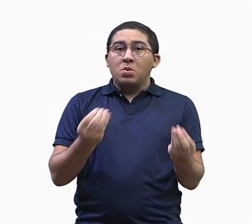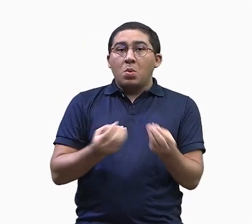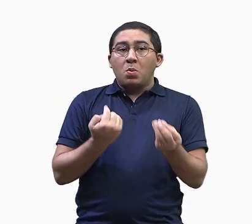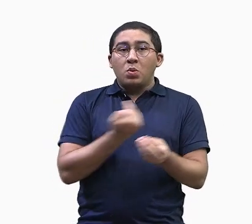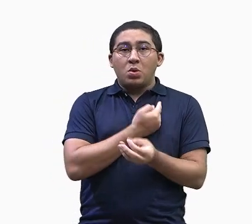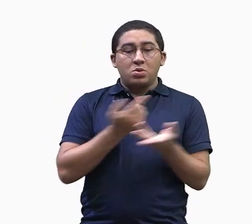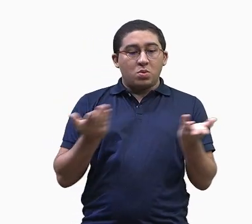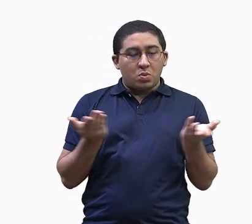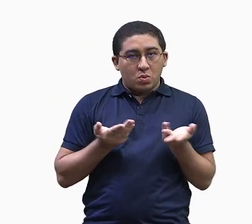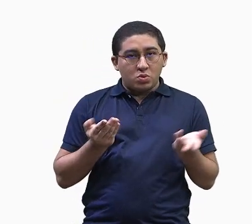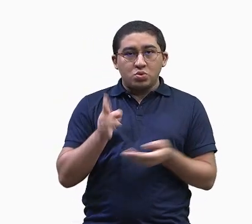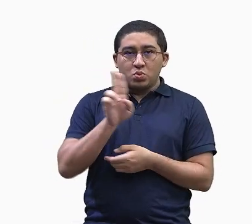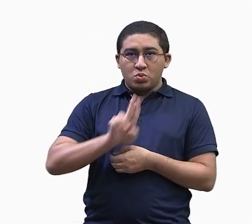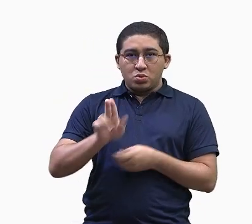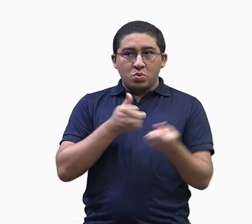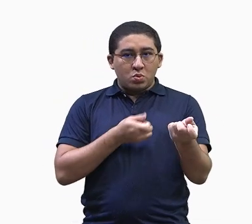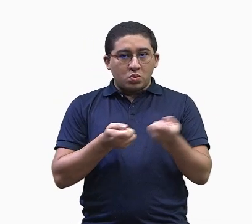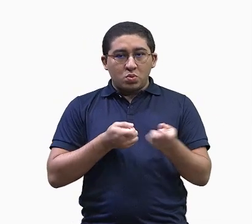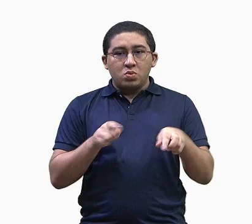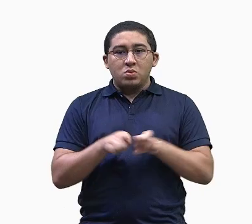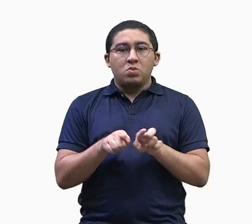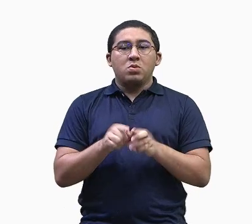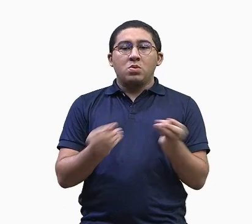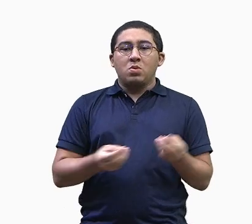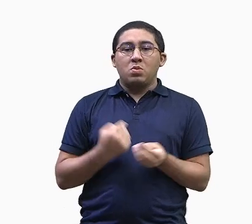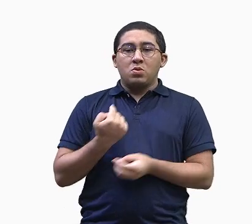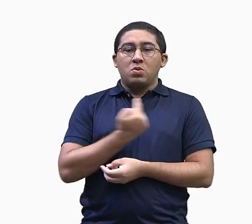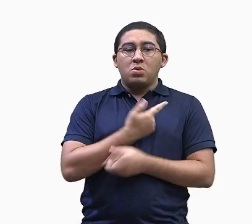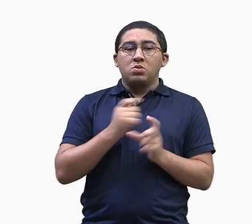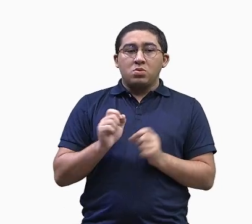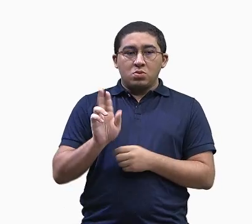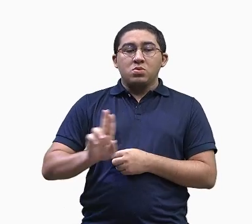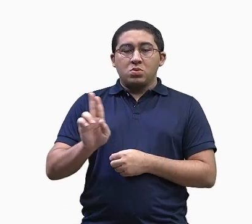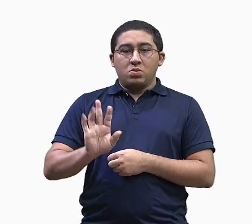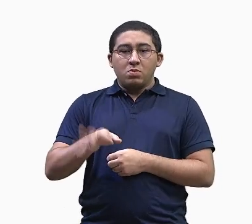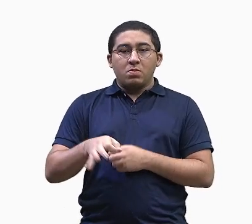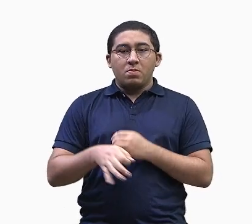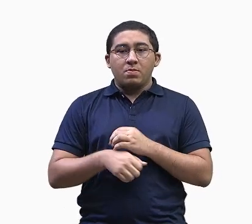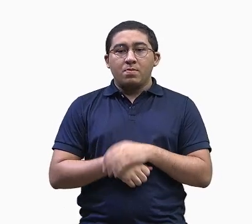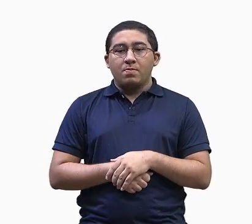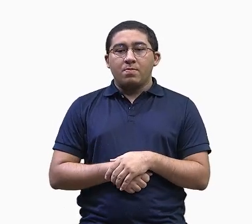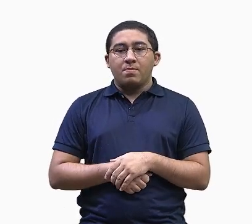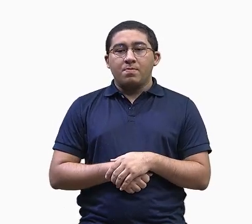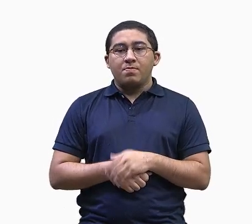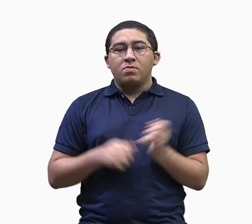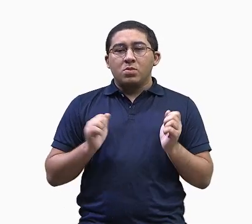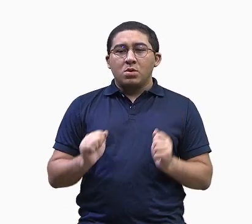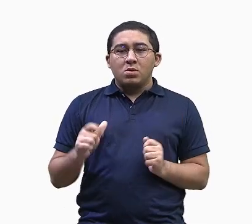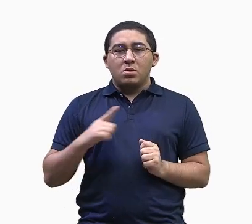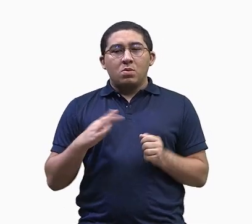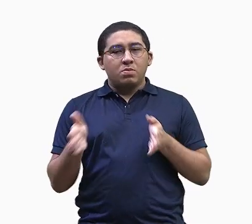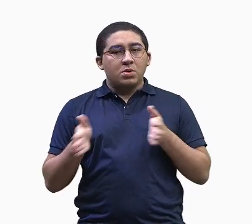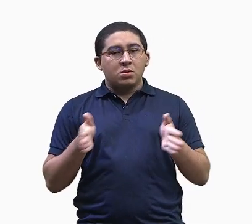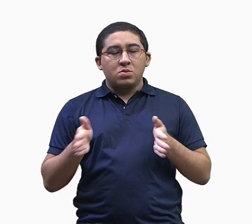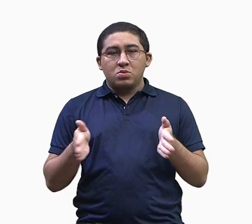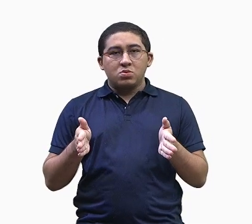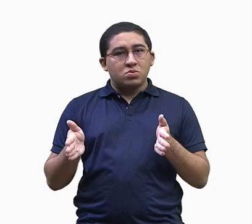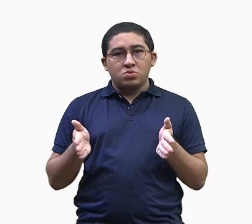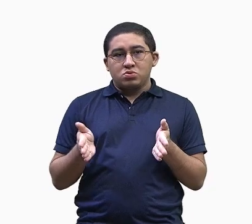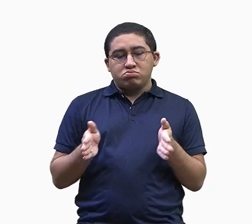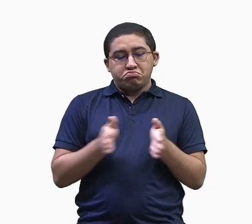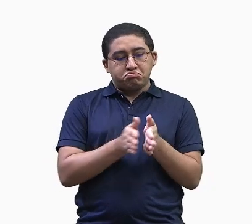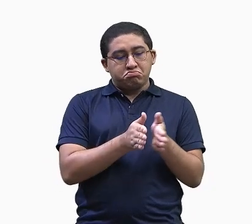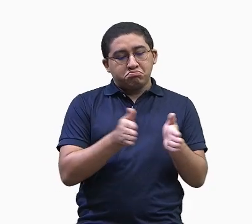estamos utilizando, da forma como nós estamos aí consumindo, seja em um período de médio ou longo prazo.